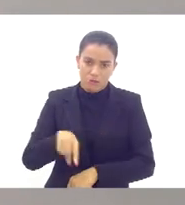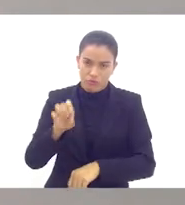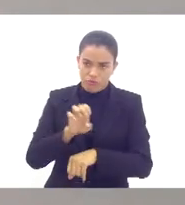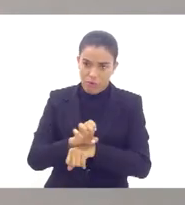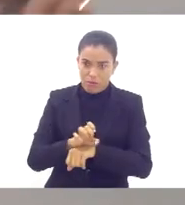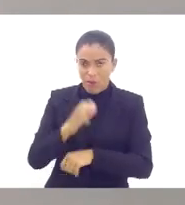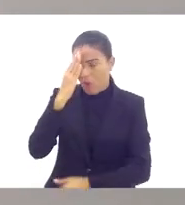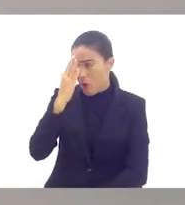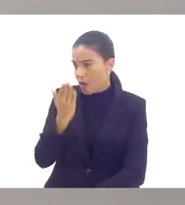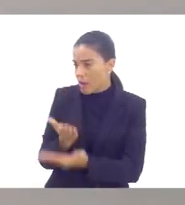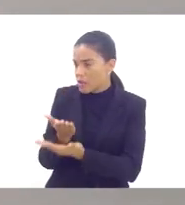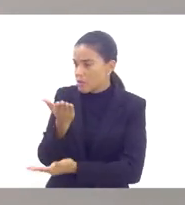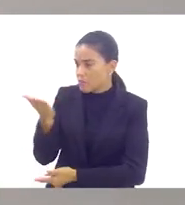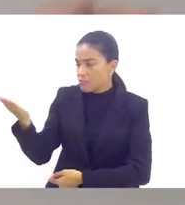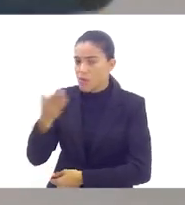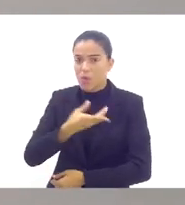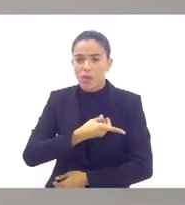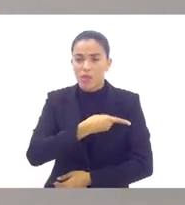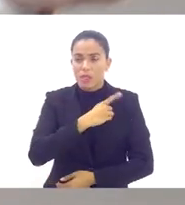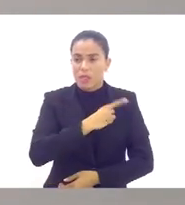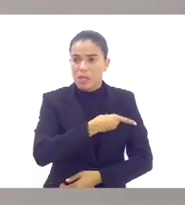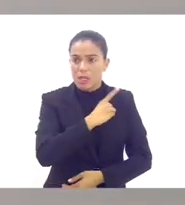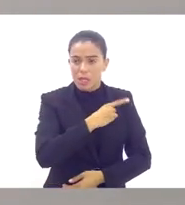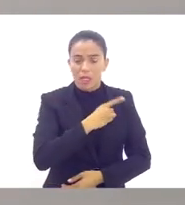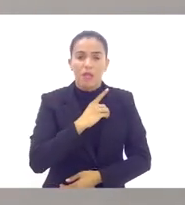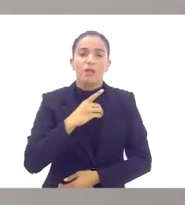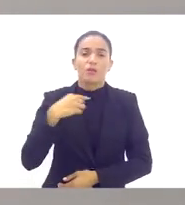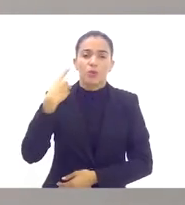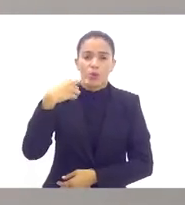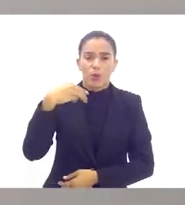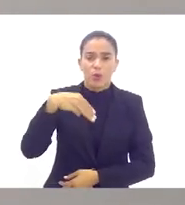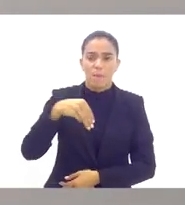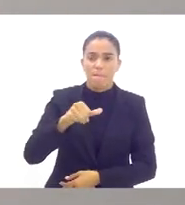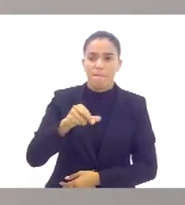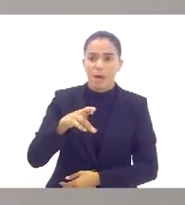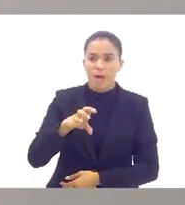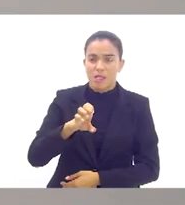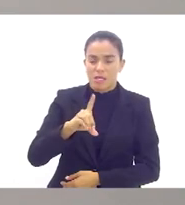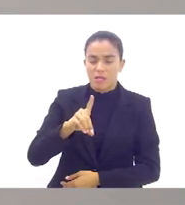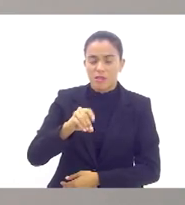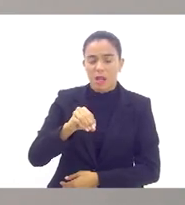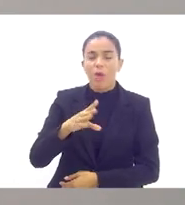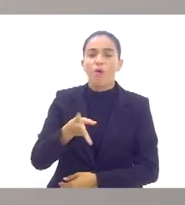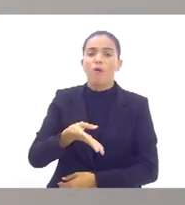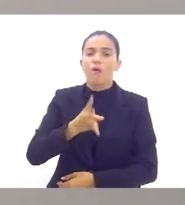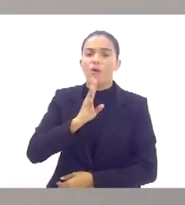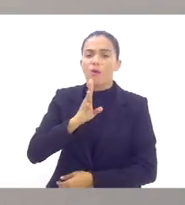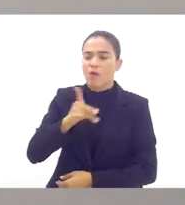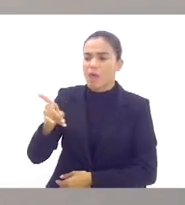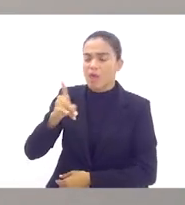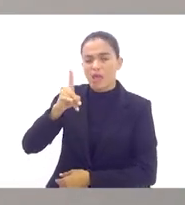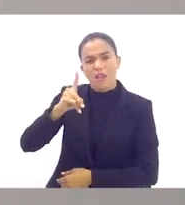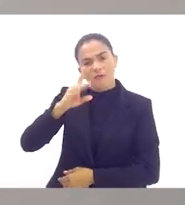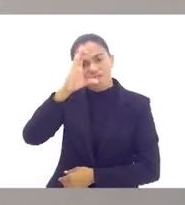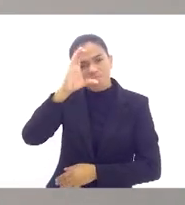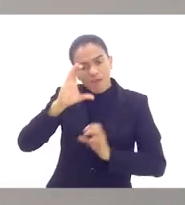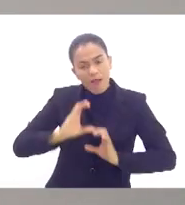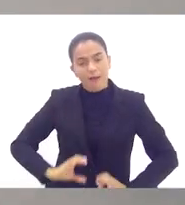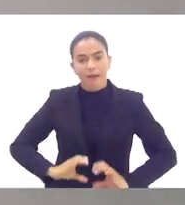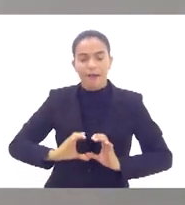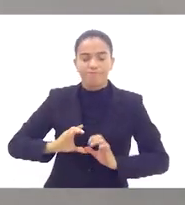acredito aqui que os delegados, eu conheço muito o doutor Marcelo Maia, sei da competência dele, do caráter dele, da pessoa que